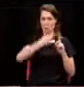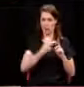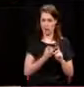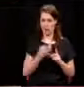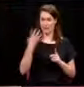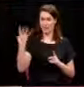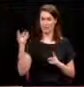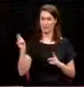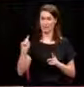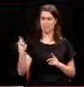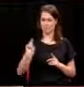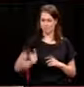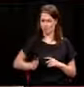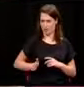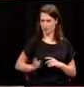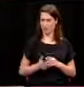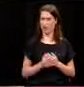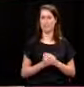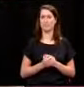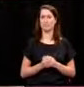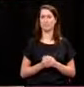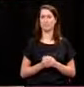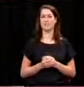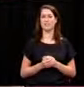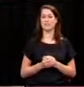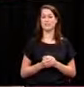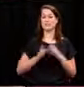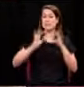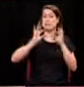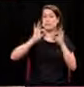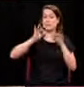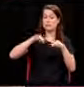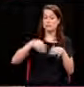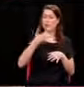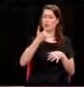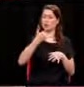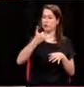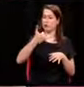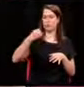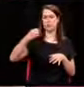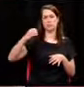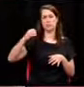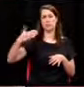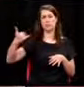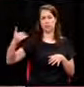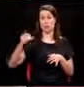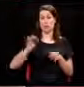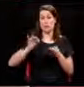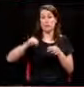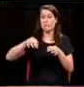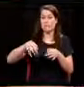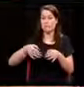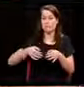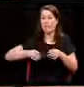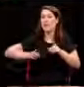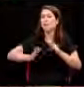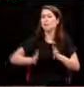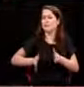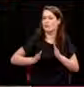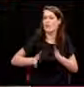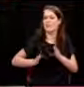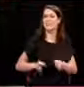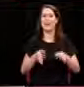E desde o fim do ano passado, se não estou em erro, já inauguramos esta possibilidade da